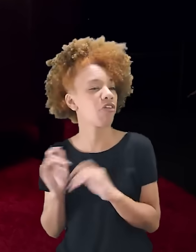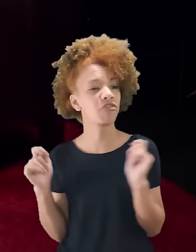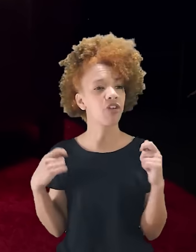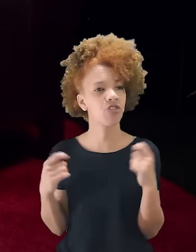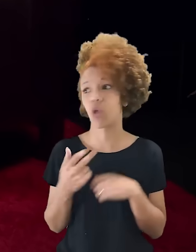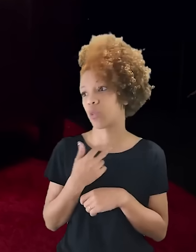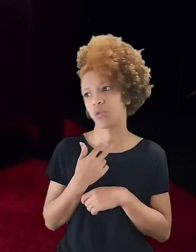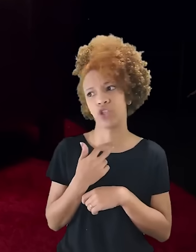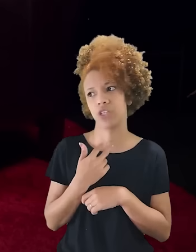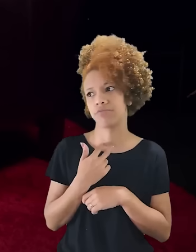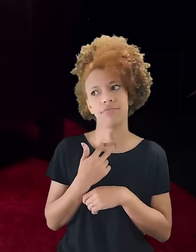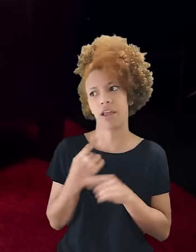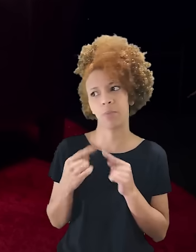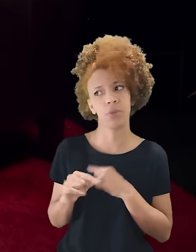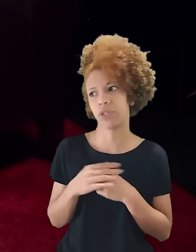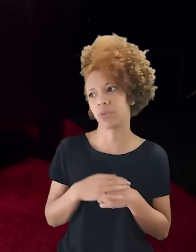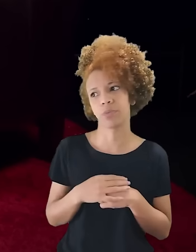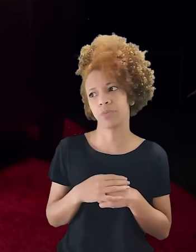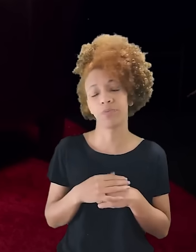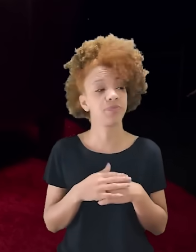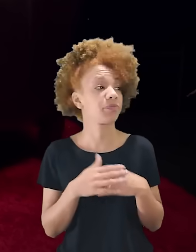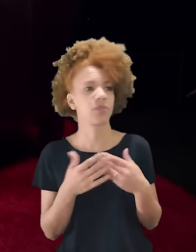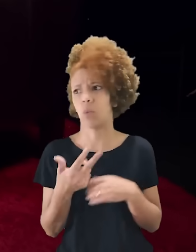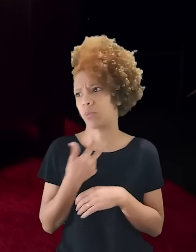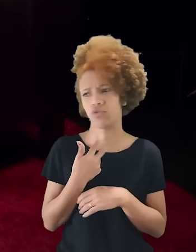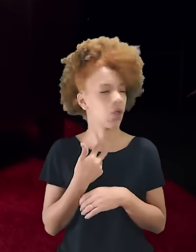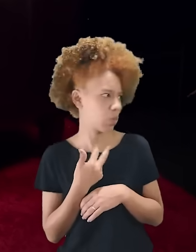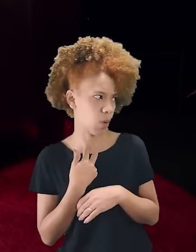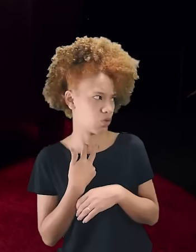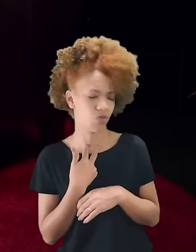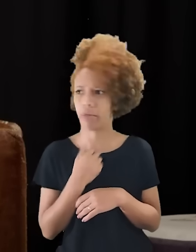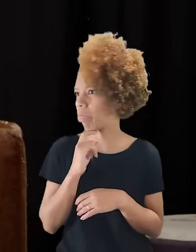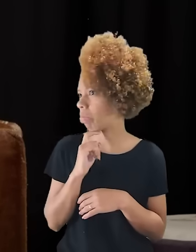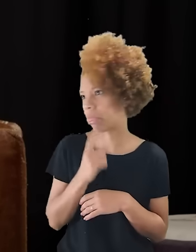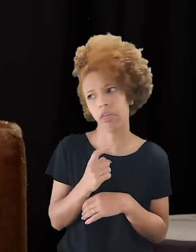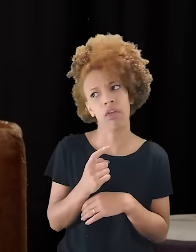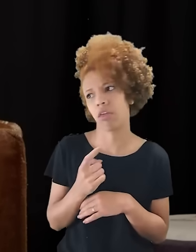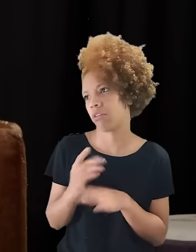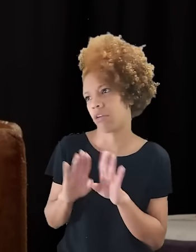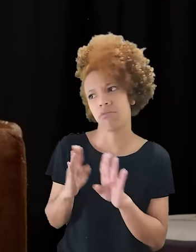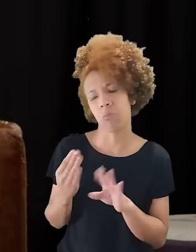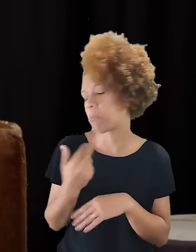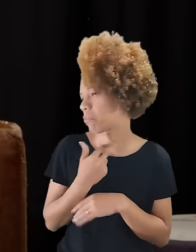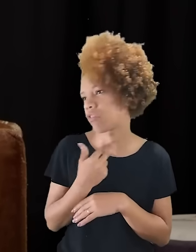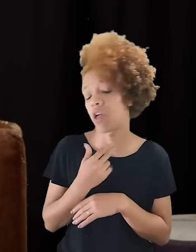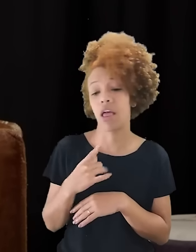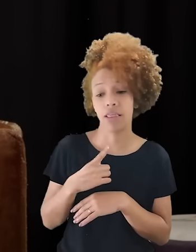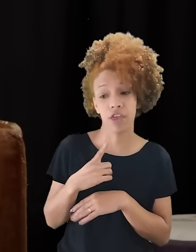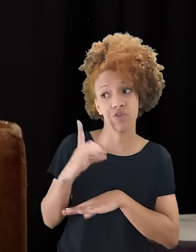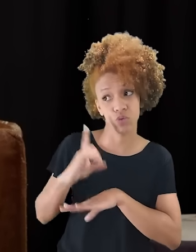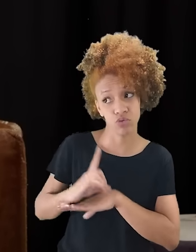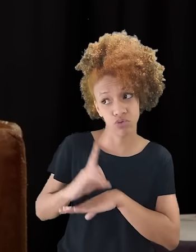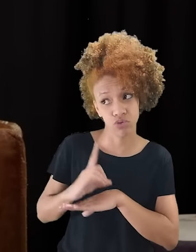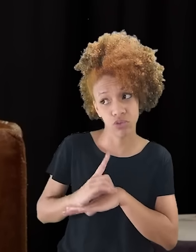lá festinha podia não podia não podia não pode ninguém entrar Teve até um